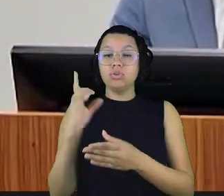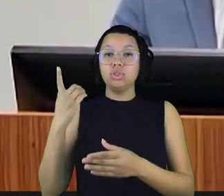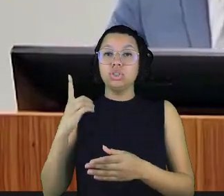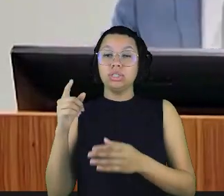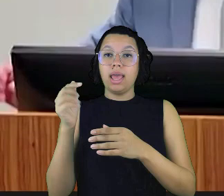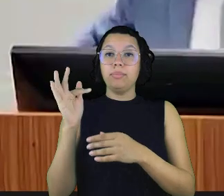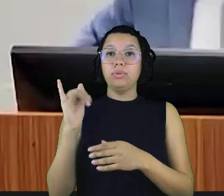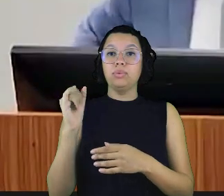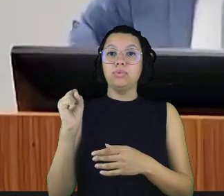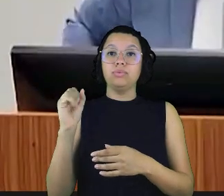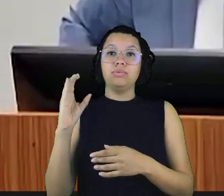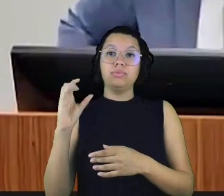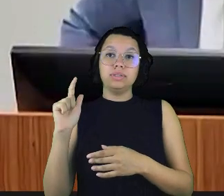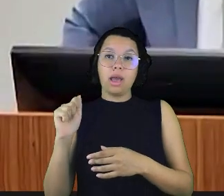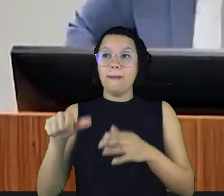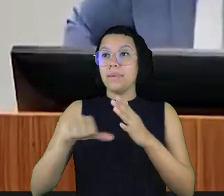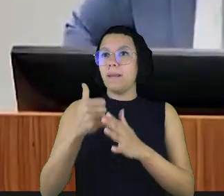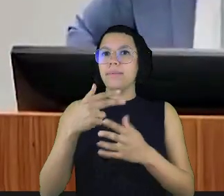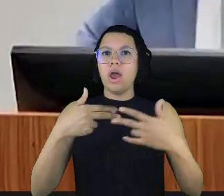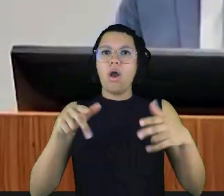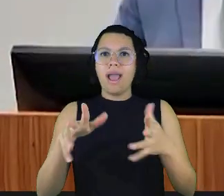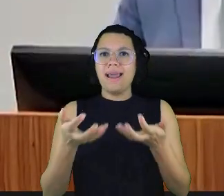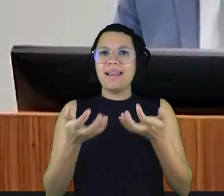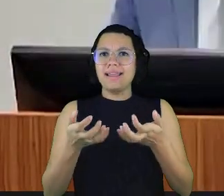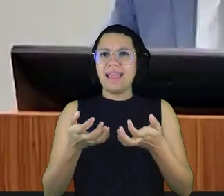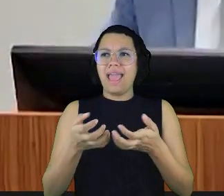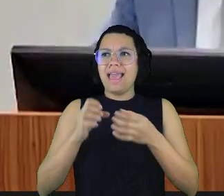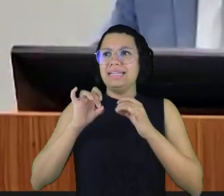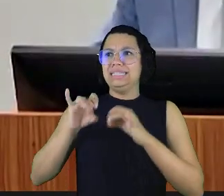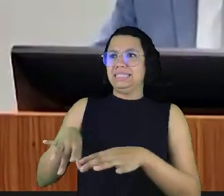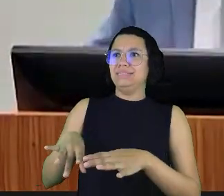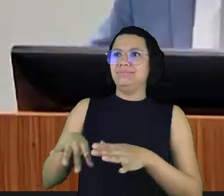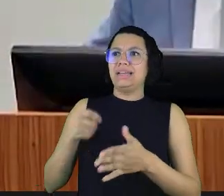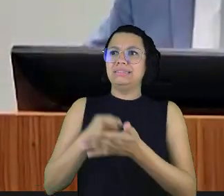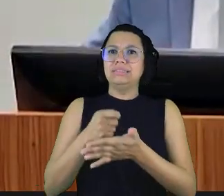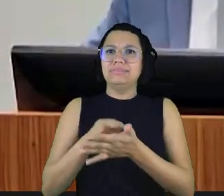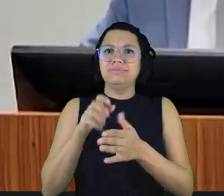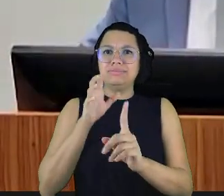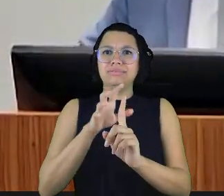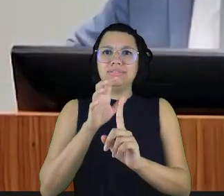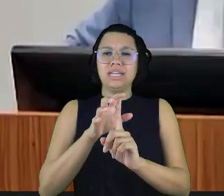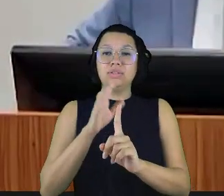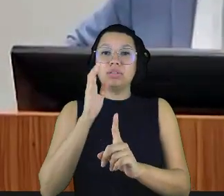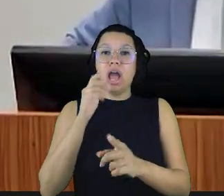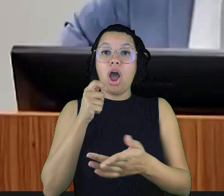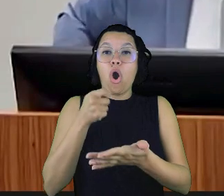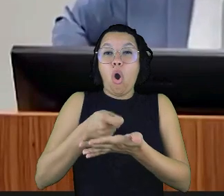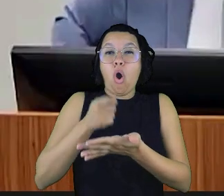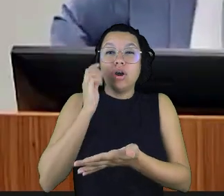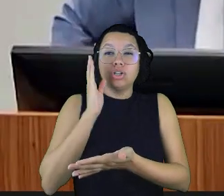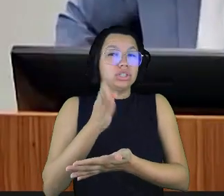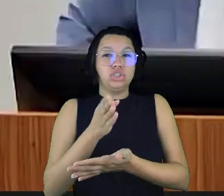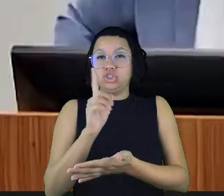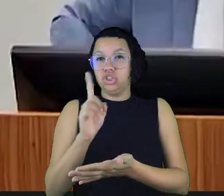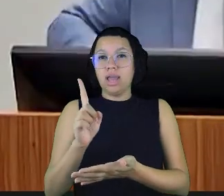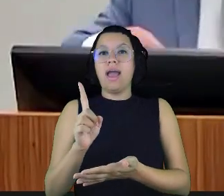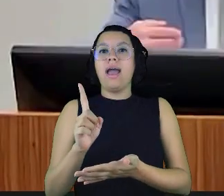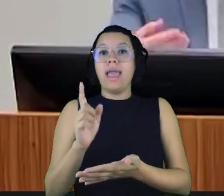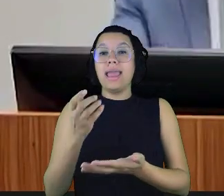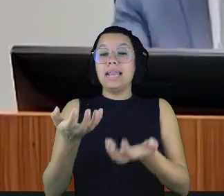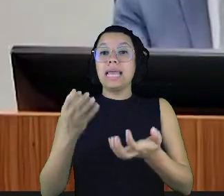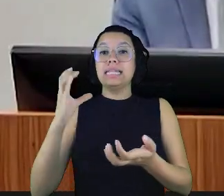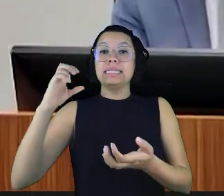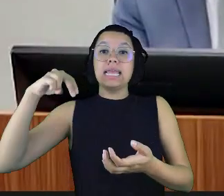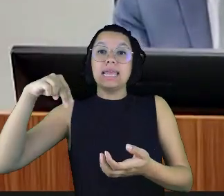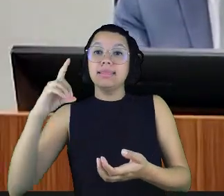primeira coisa que ele quer é se livrar do efeito da cobrança indireta. Ele quer CND, ele quer que